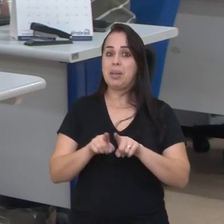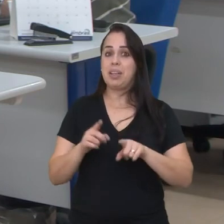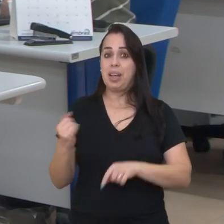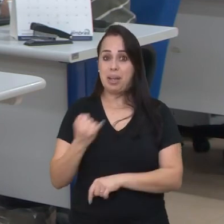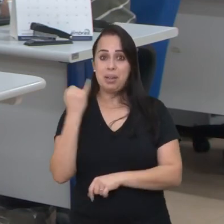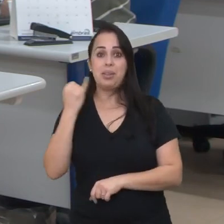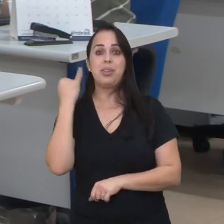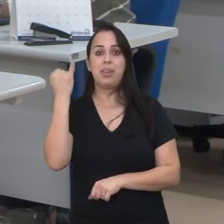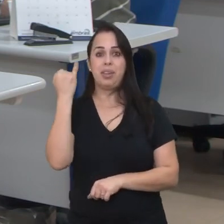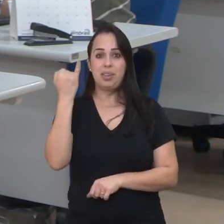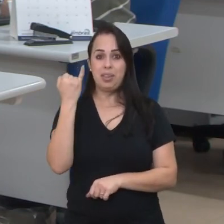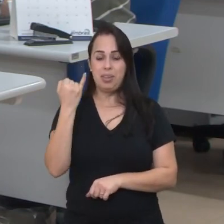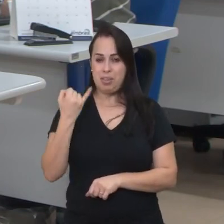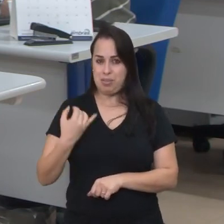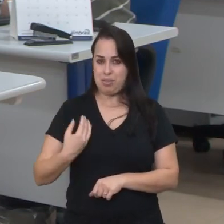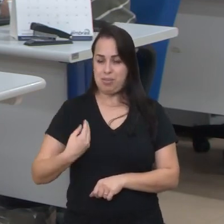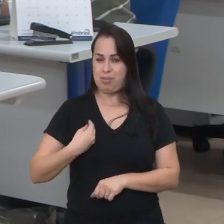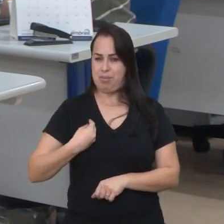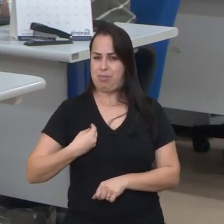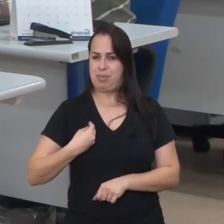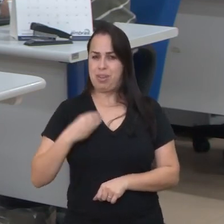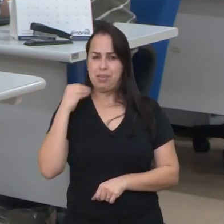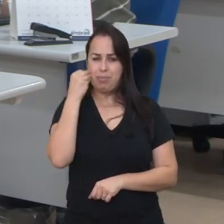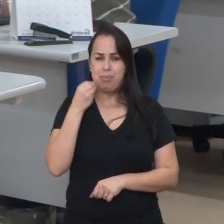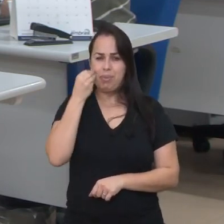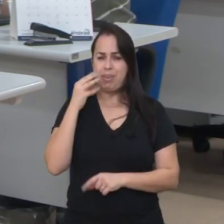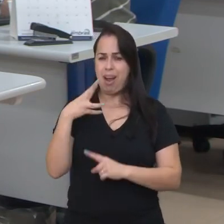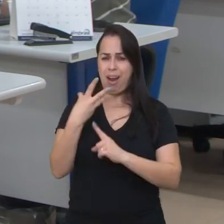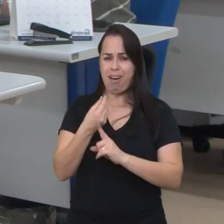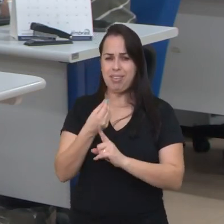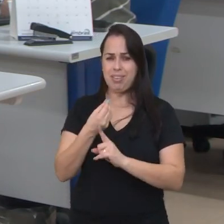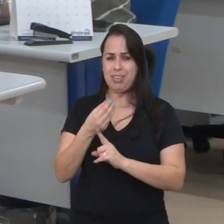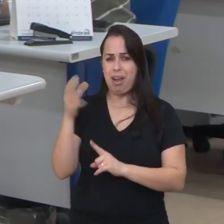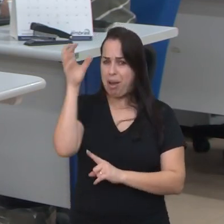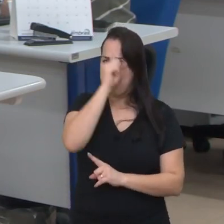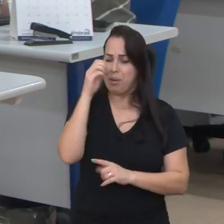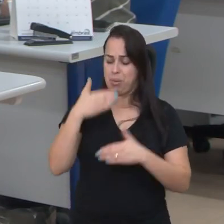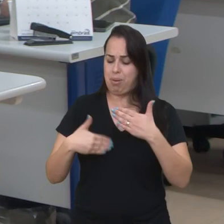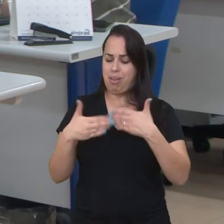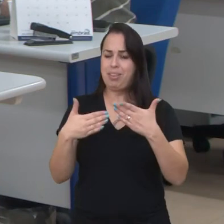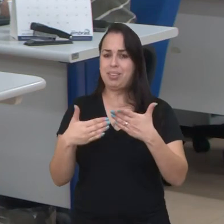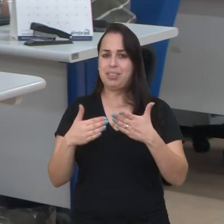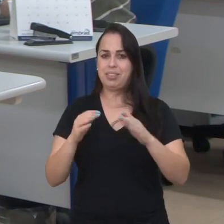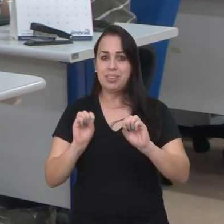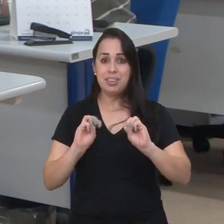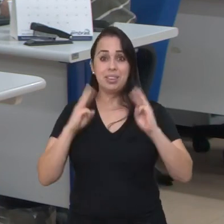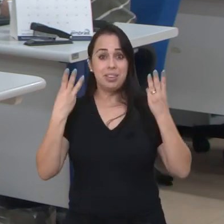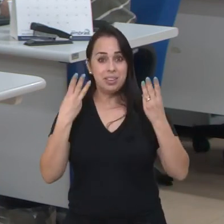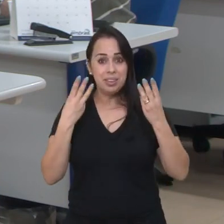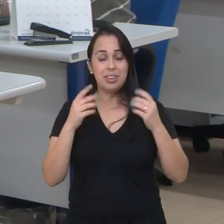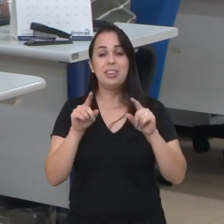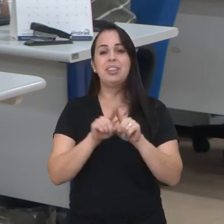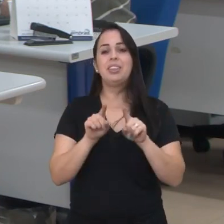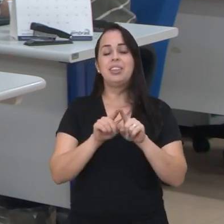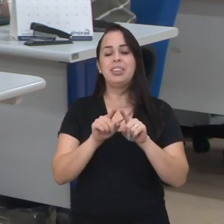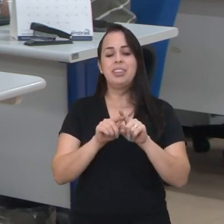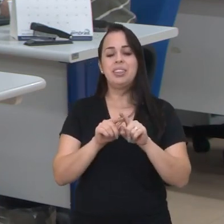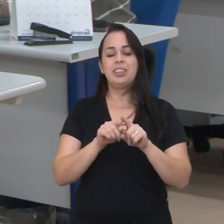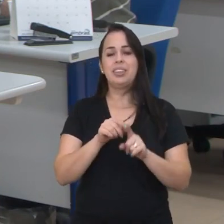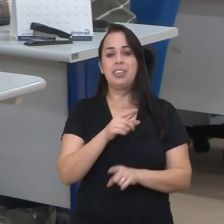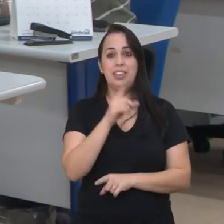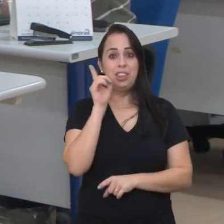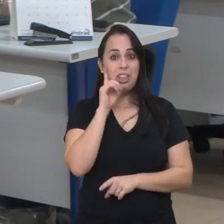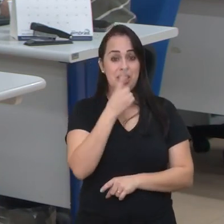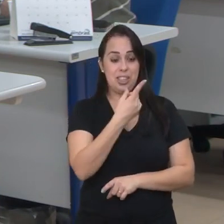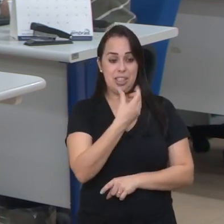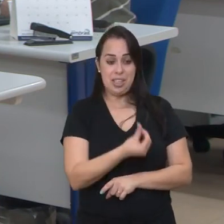nosso recado também sobre a importância de vivenciar a arte, que é sempre um grande aprendizado. Então anota aí, o Fest Dança